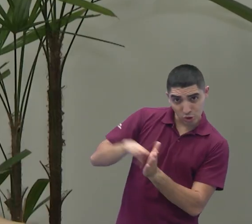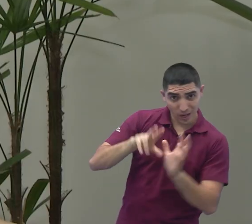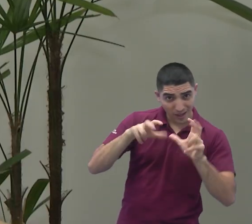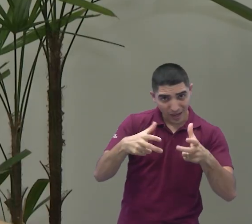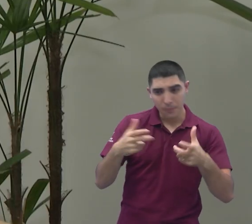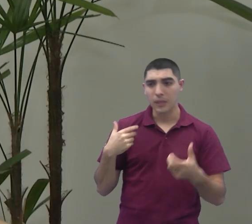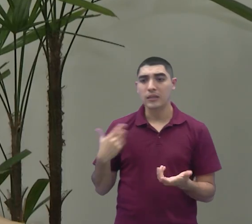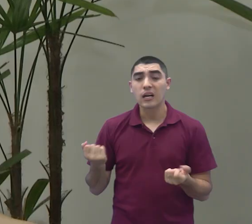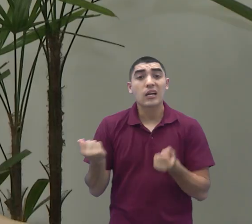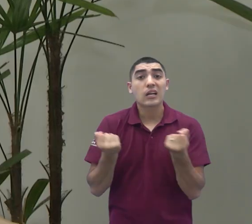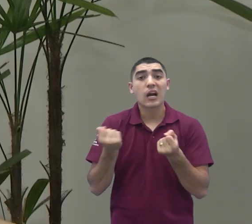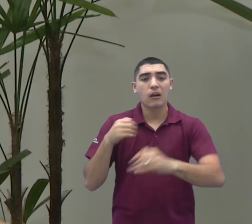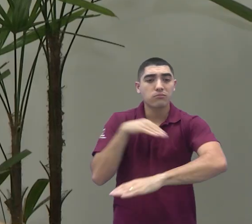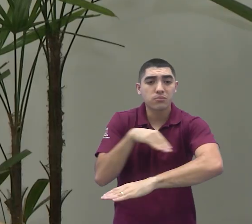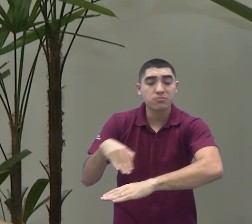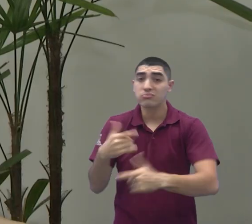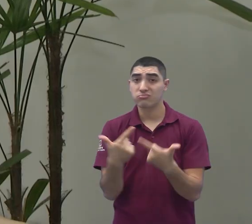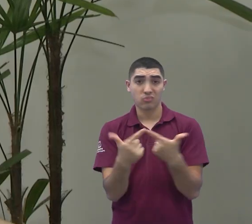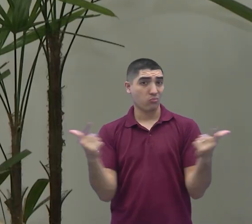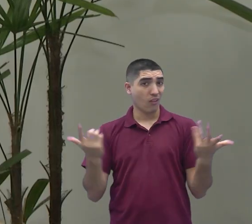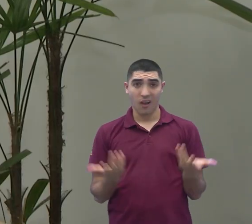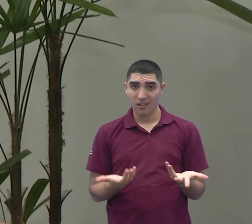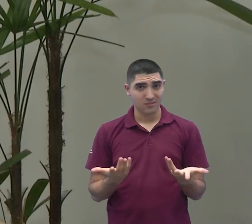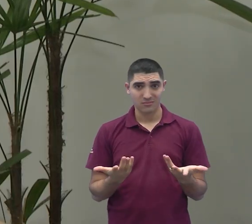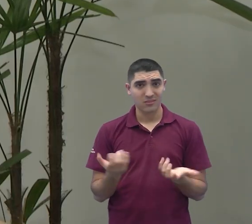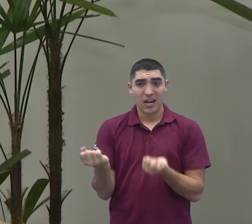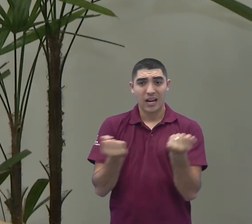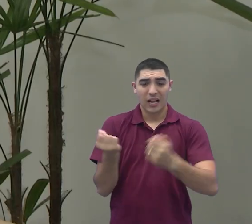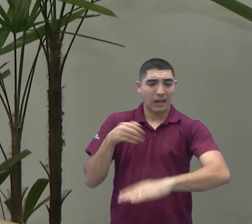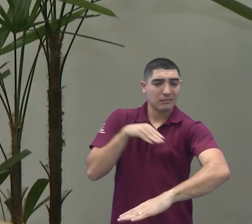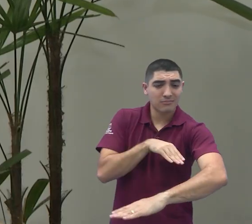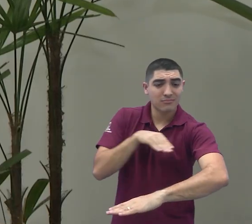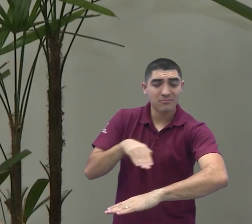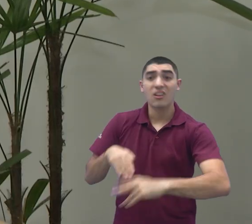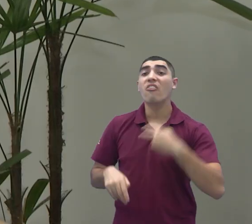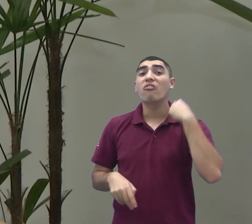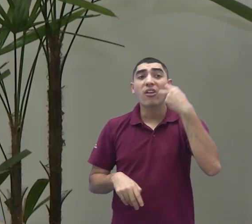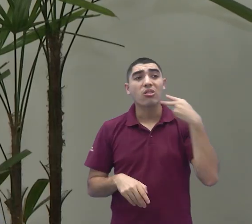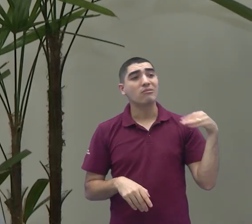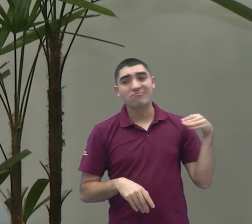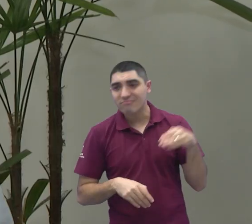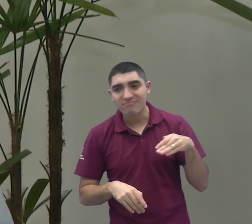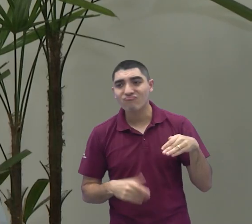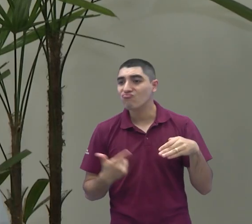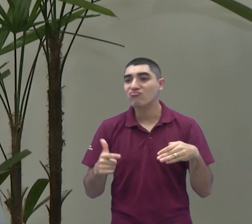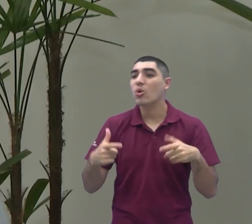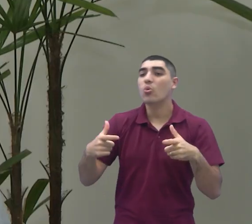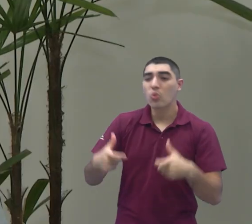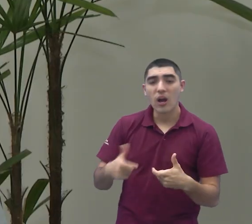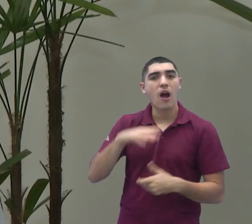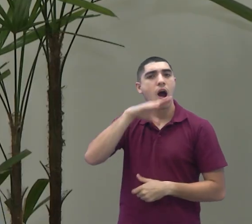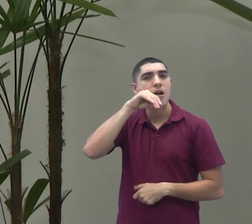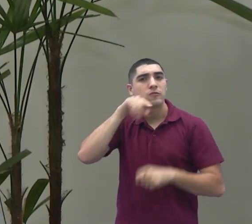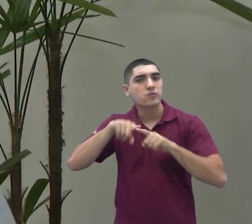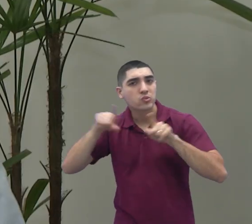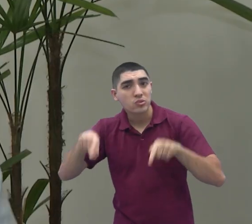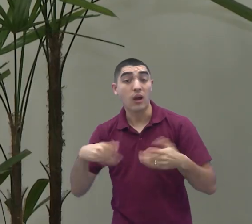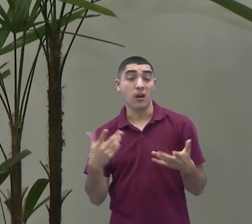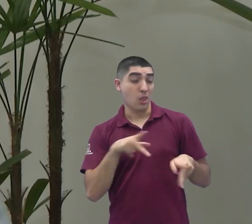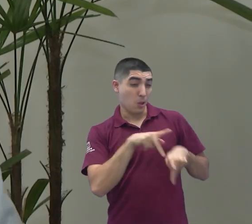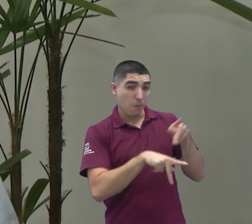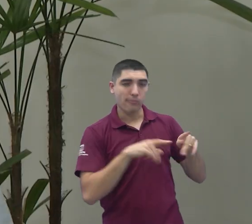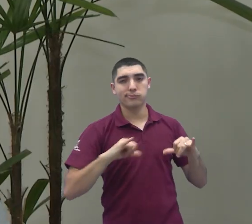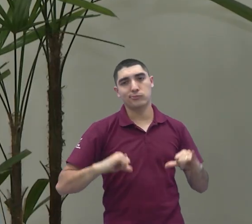Câmara não tinha local para estacionar, não cabia nem os carros da Câmara, quem dirá dos vereadores, dos funcionários de modo geral,